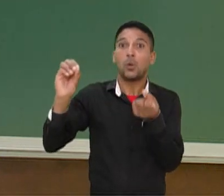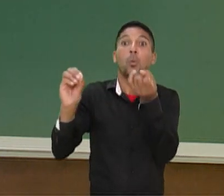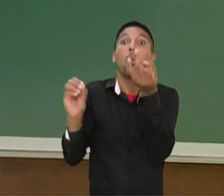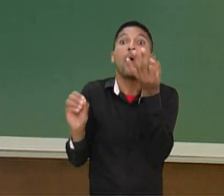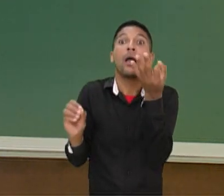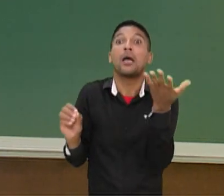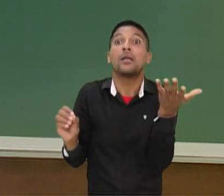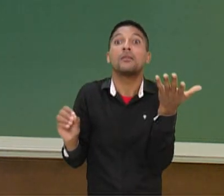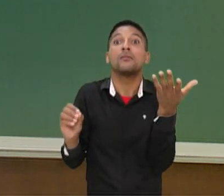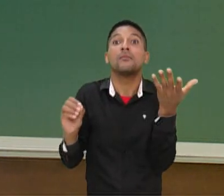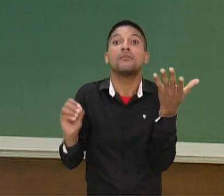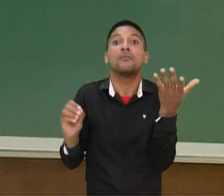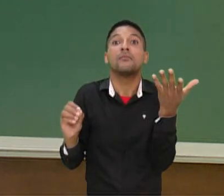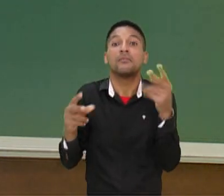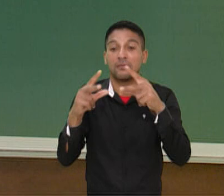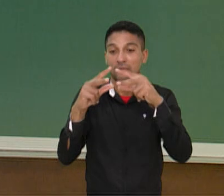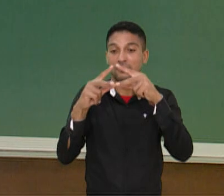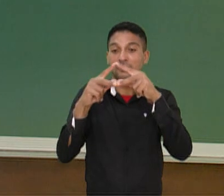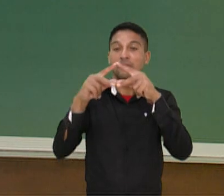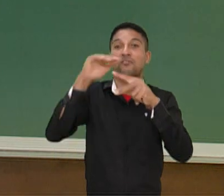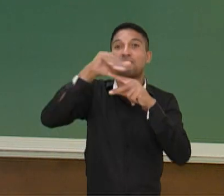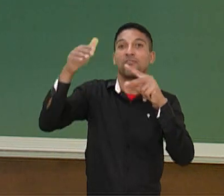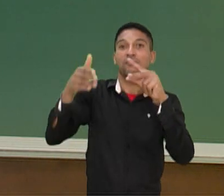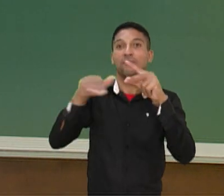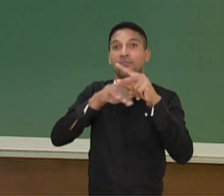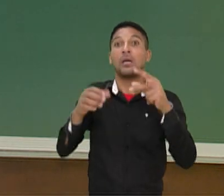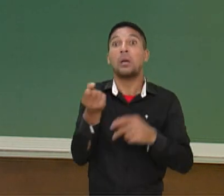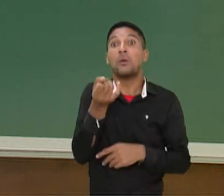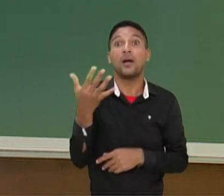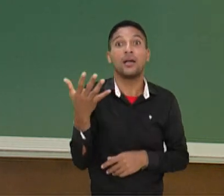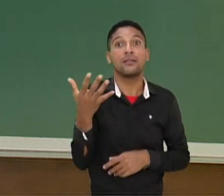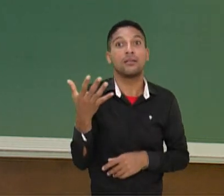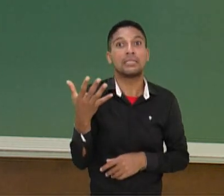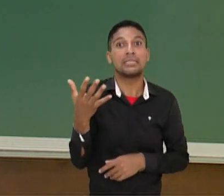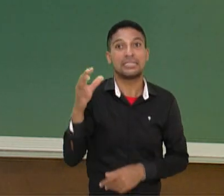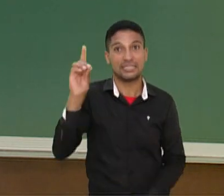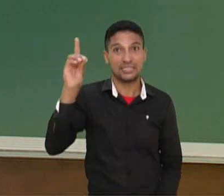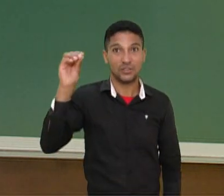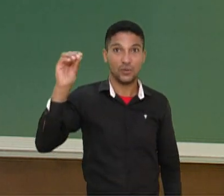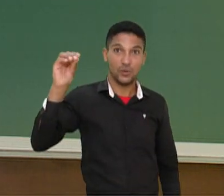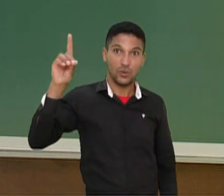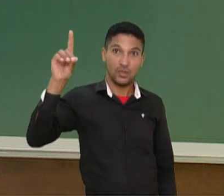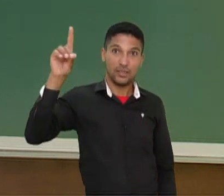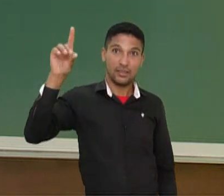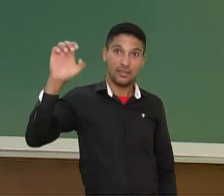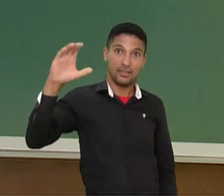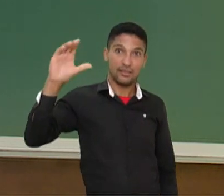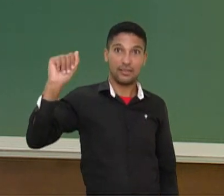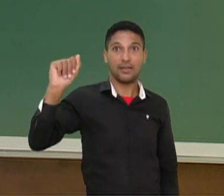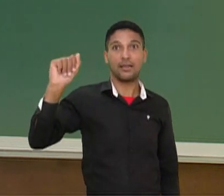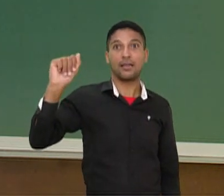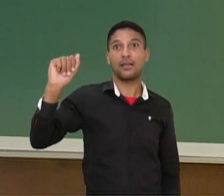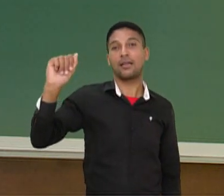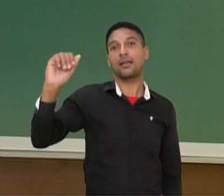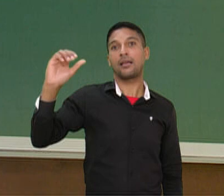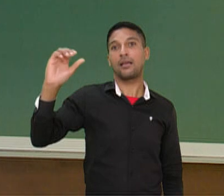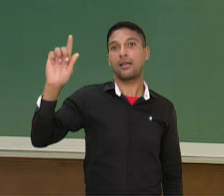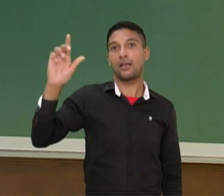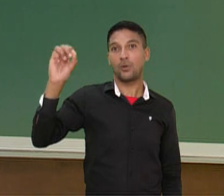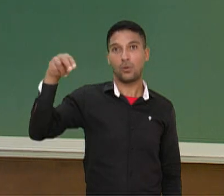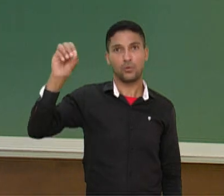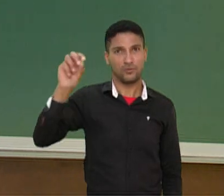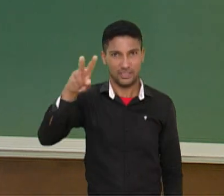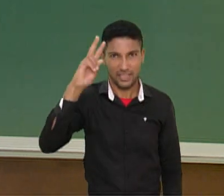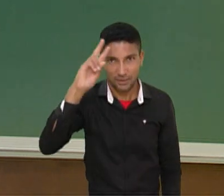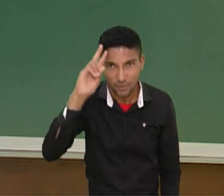aqui. Porque como é que você vai desenhar uma figura dessa? Você lembrou quantos lados tem um dodecágono? Eu vou dar um